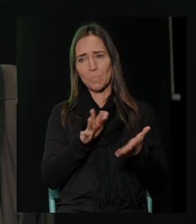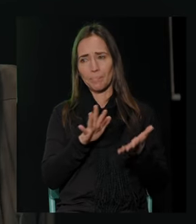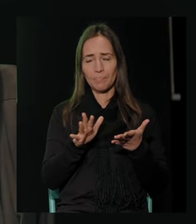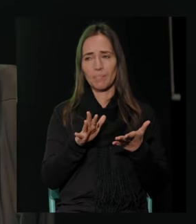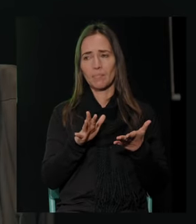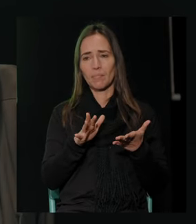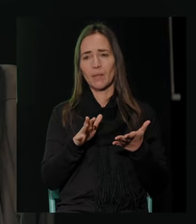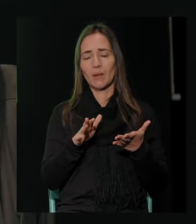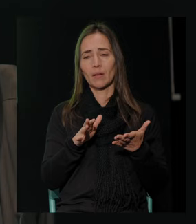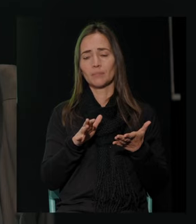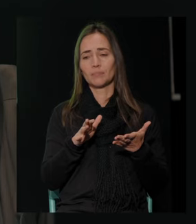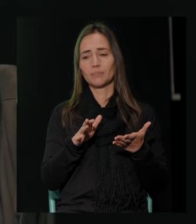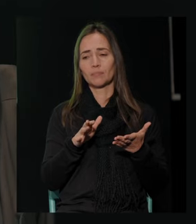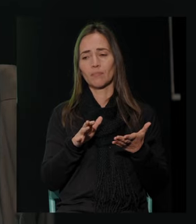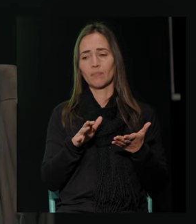constantemente,